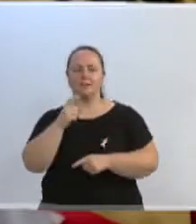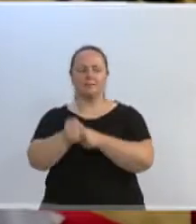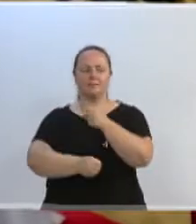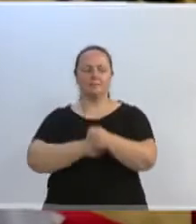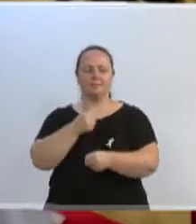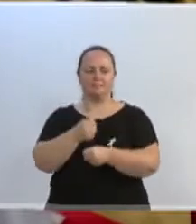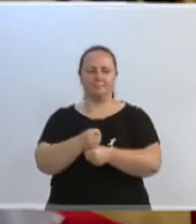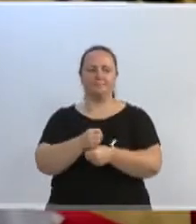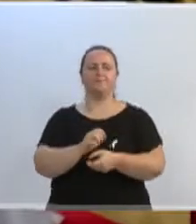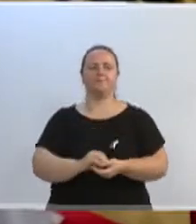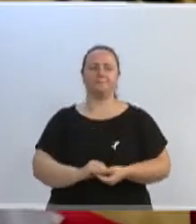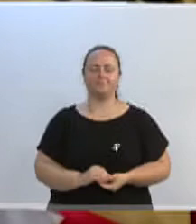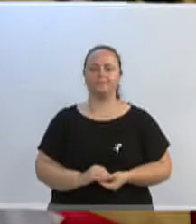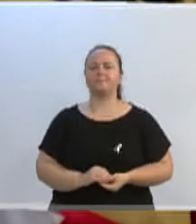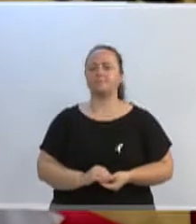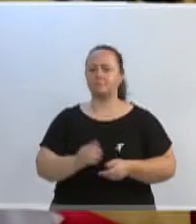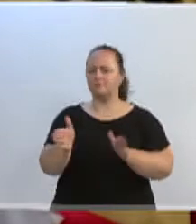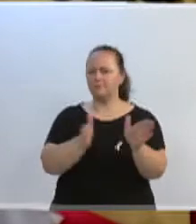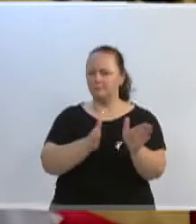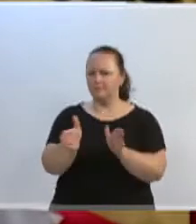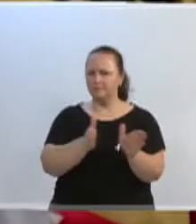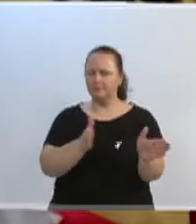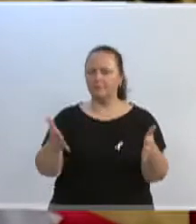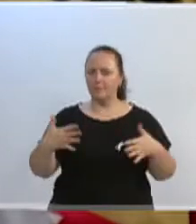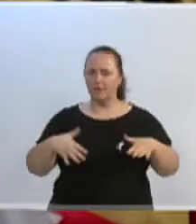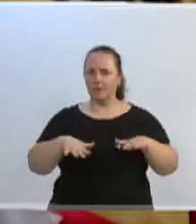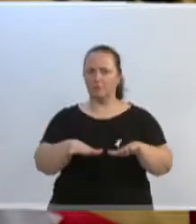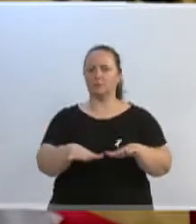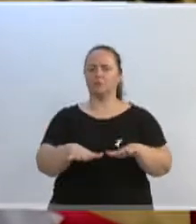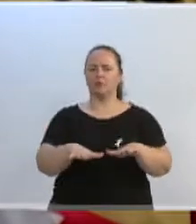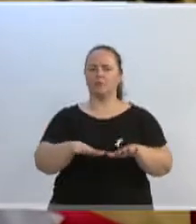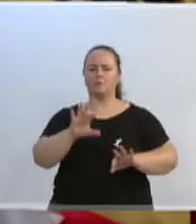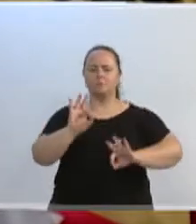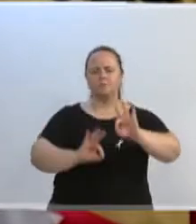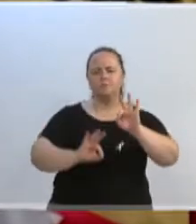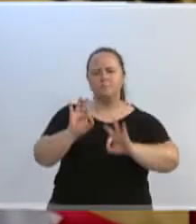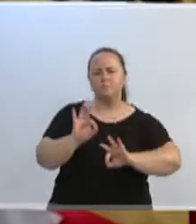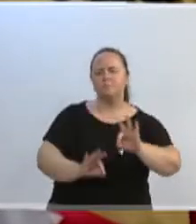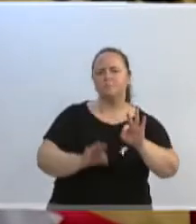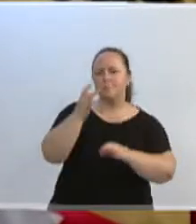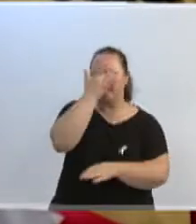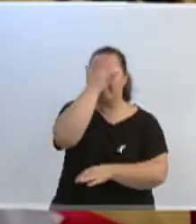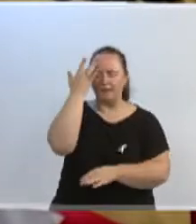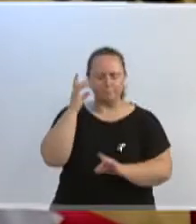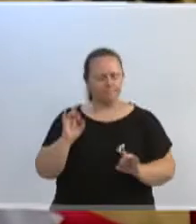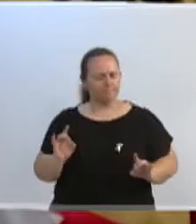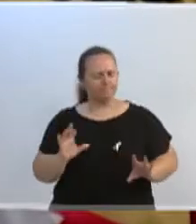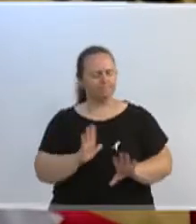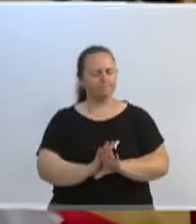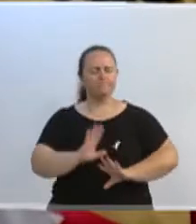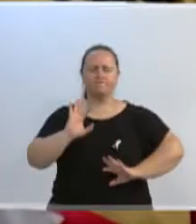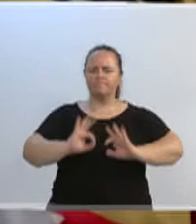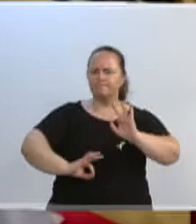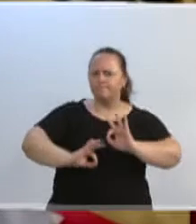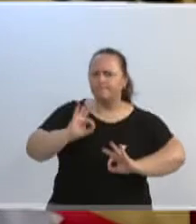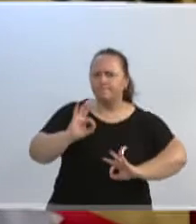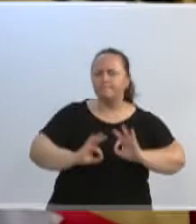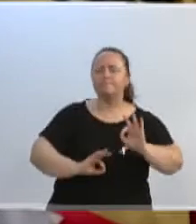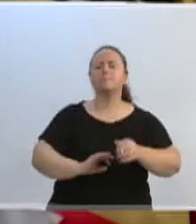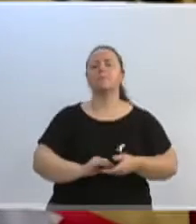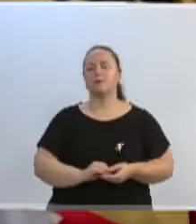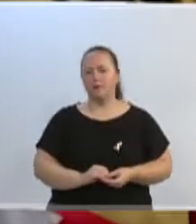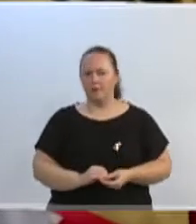de acessibilidade e de inclusão, quanto mais nós prepararmos as pessoas, quanto mais, como a Aníbal falou aqui, mais